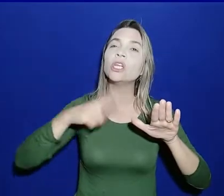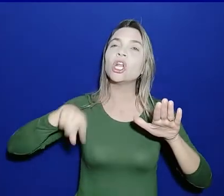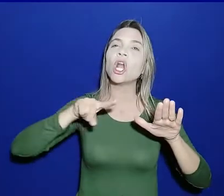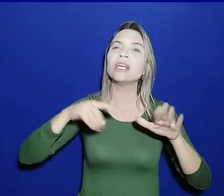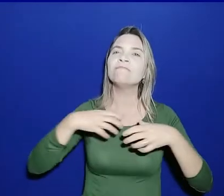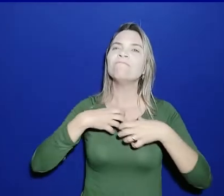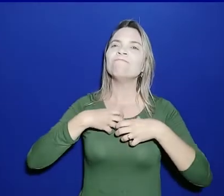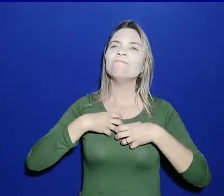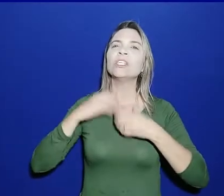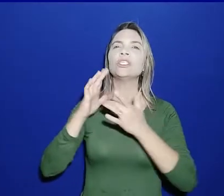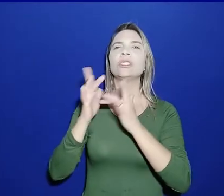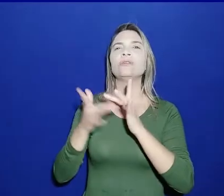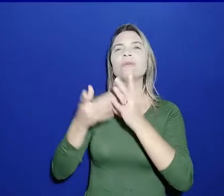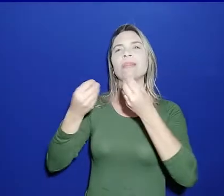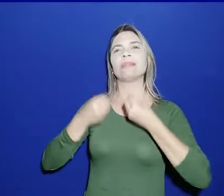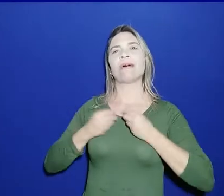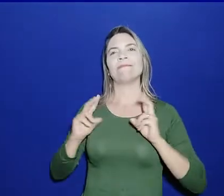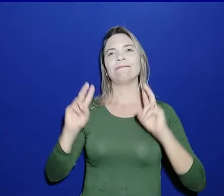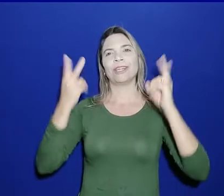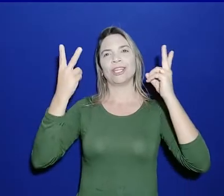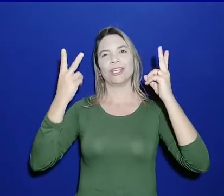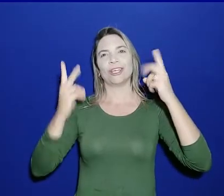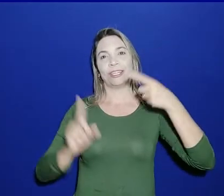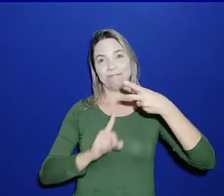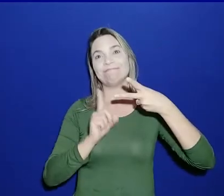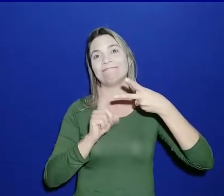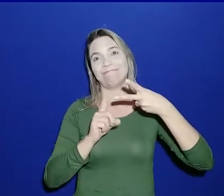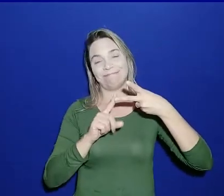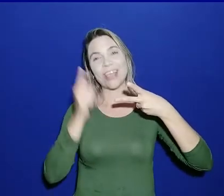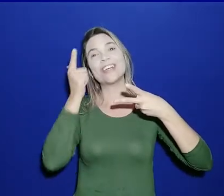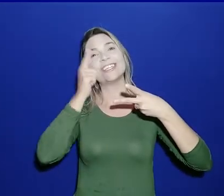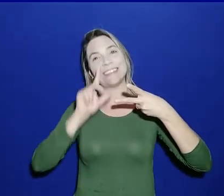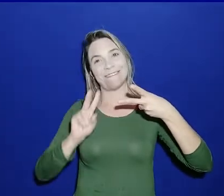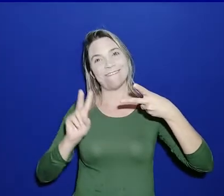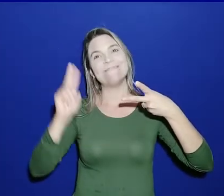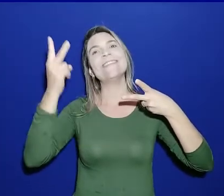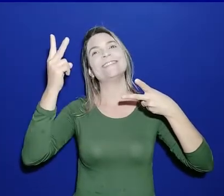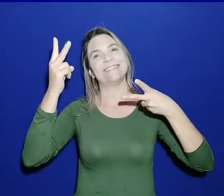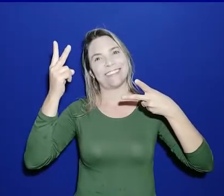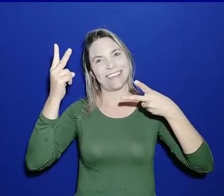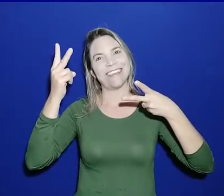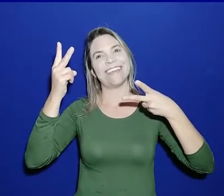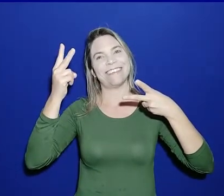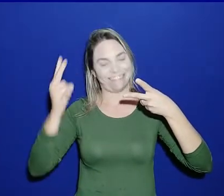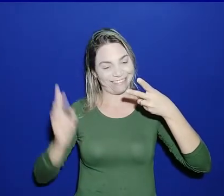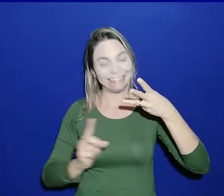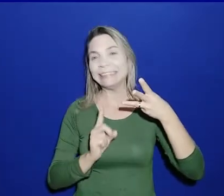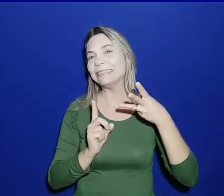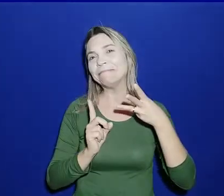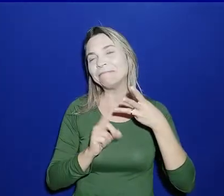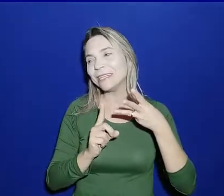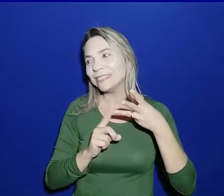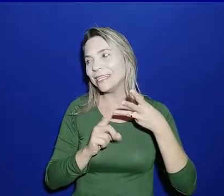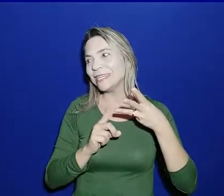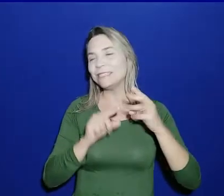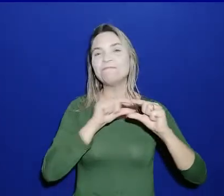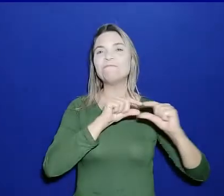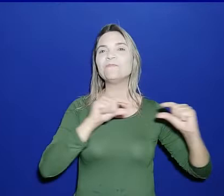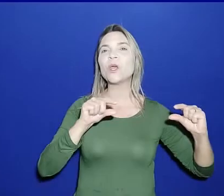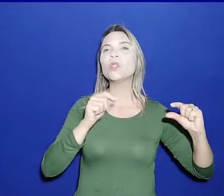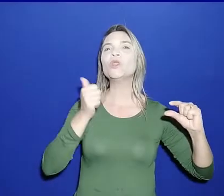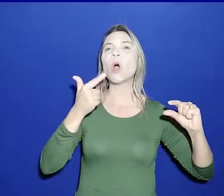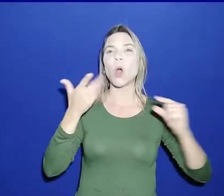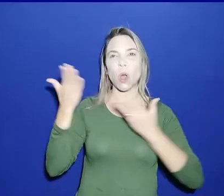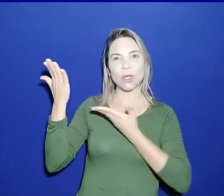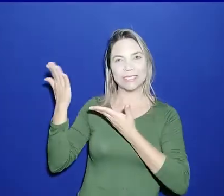Jesus. Essa é a segunda lei espiritual. A terceira do texto bíblico está aí diante dos seus olhos do